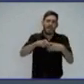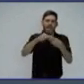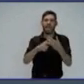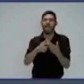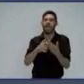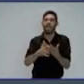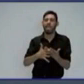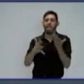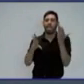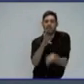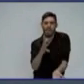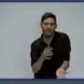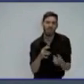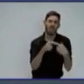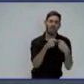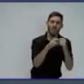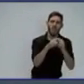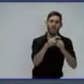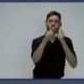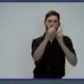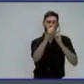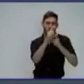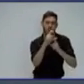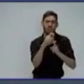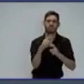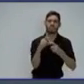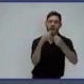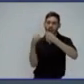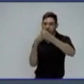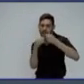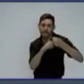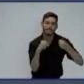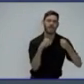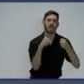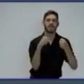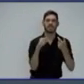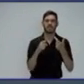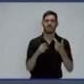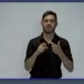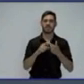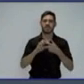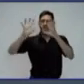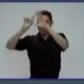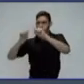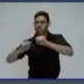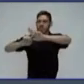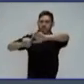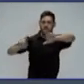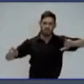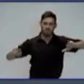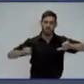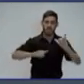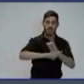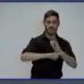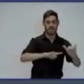Pode ser o comunismo, pode ser a imprensa, podem ser os tribunais. As